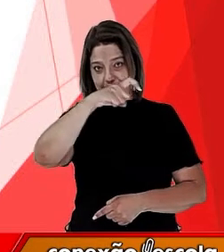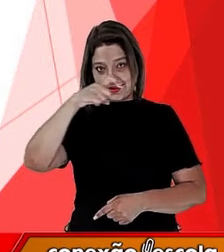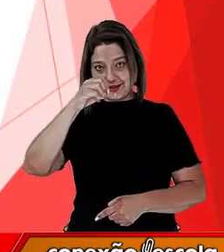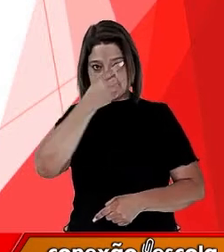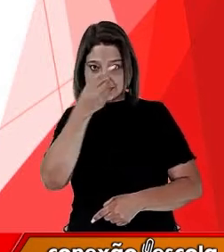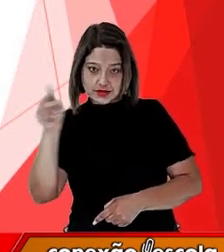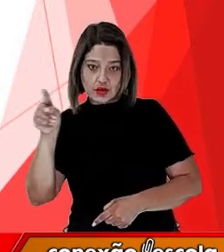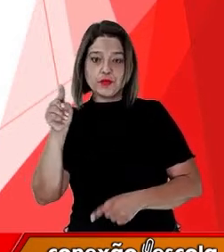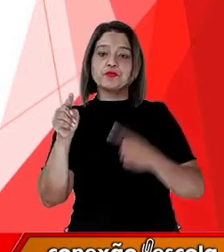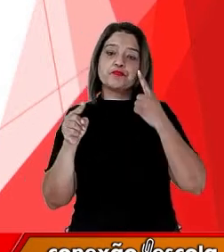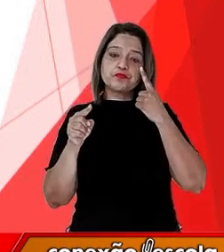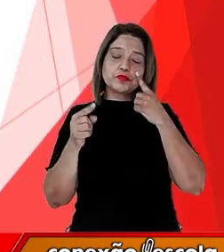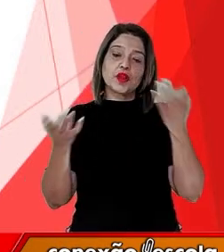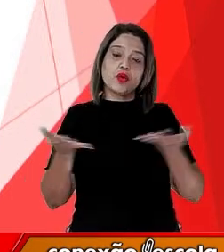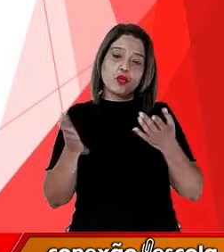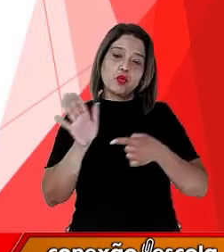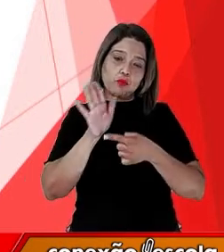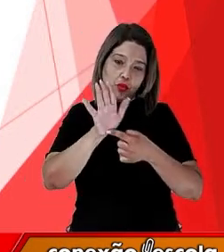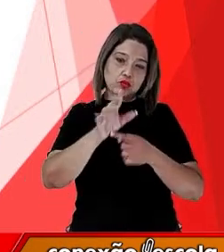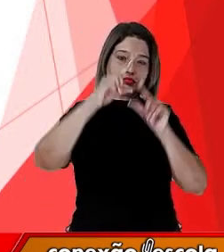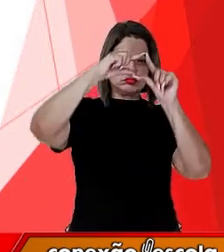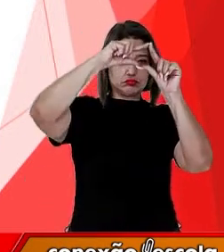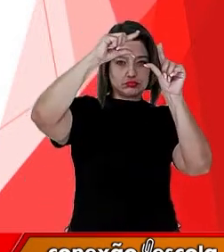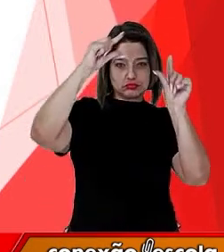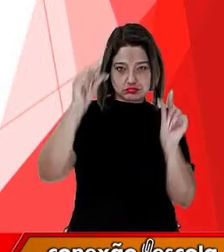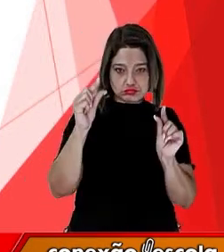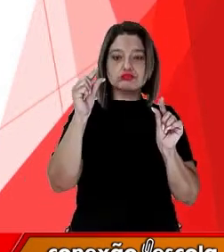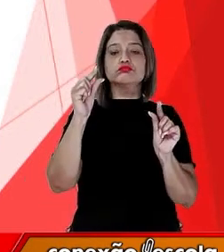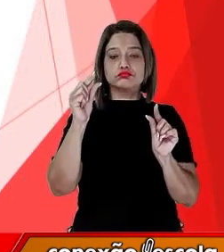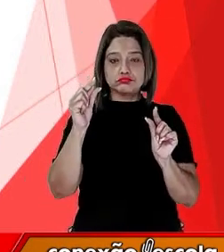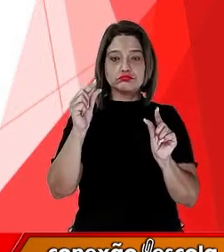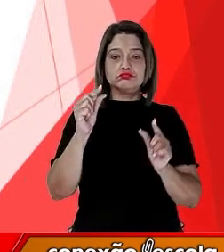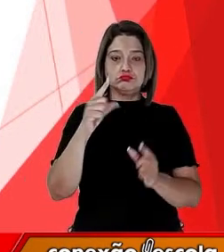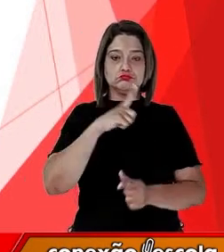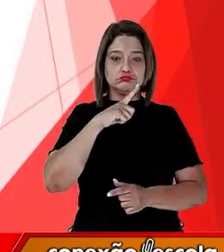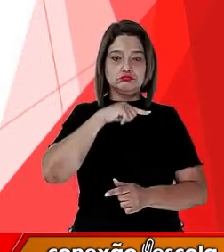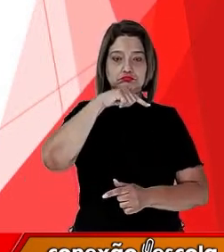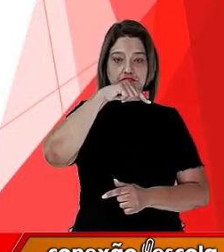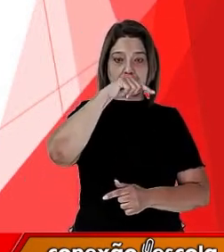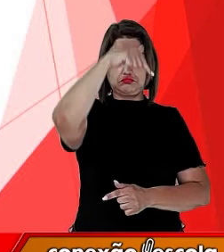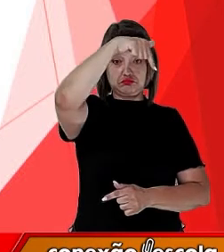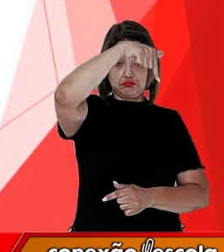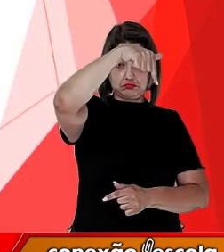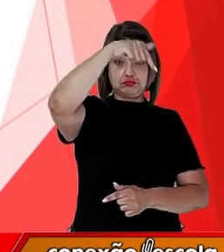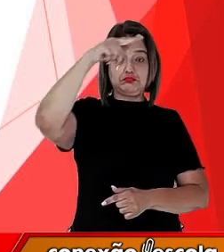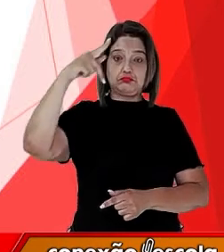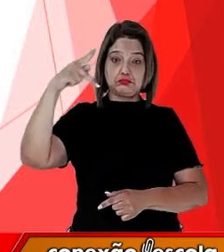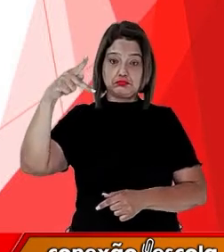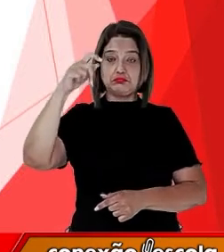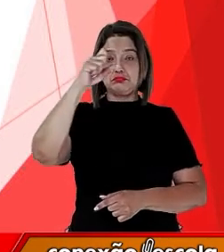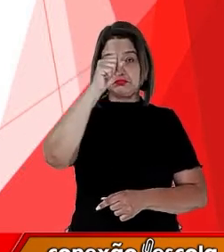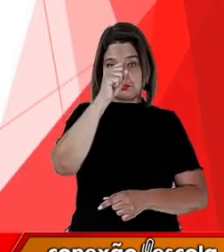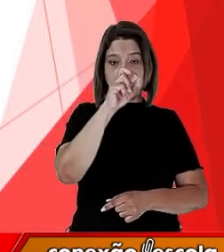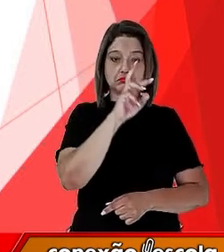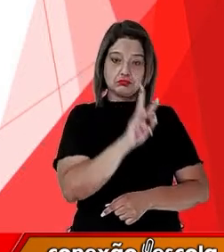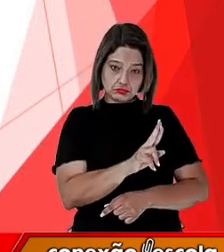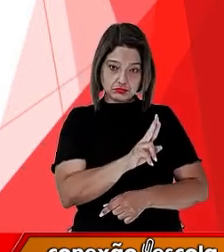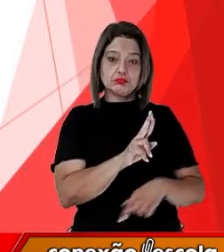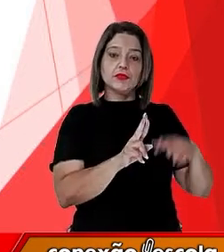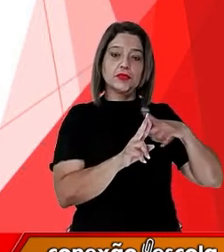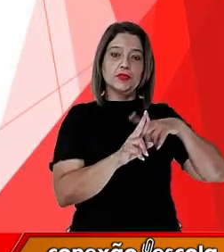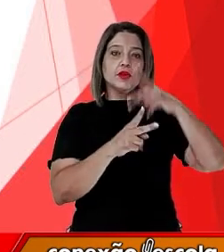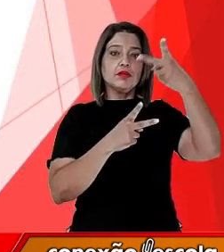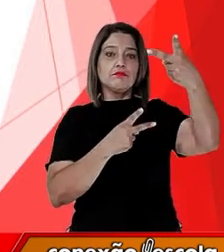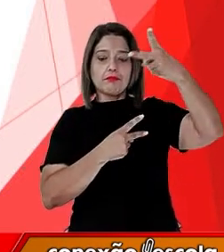quadrilátero, né, um quadrilátero qualquer, um quadrilátero QPSR, que ele está sendo refletido